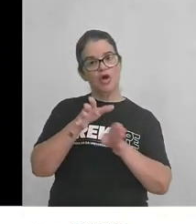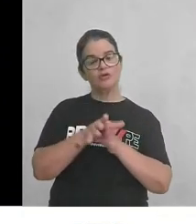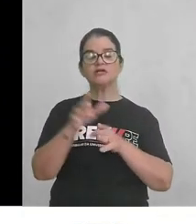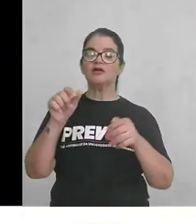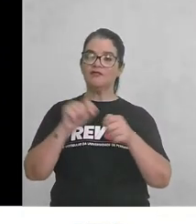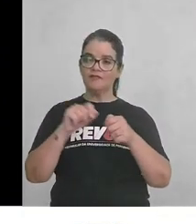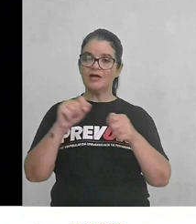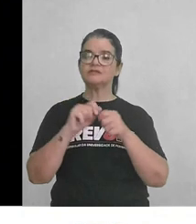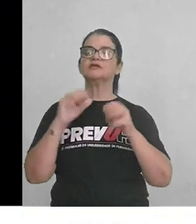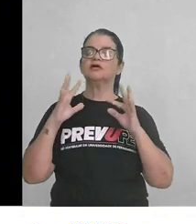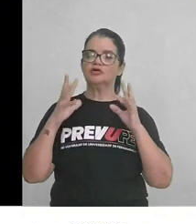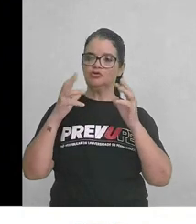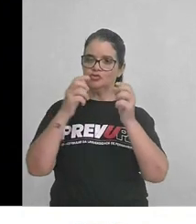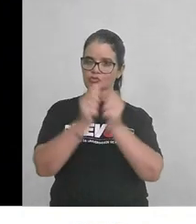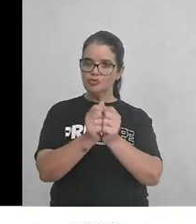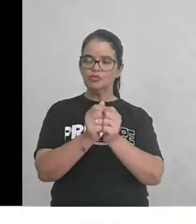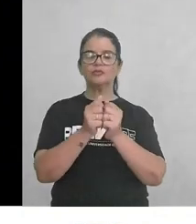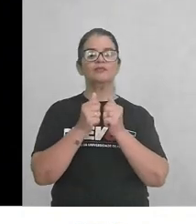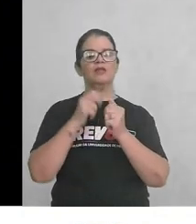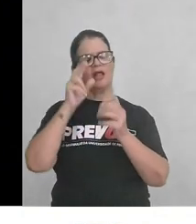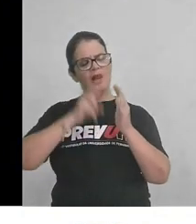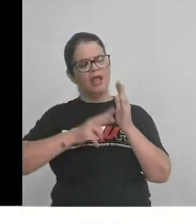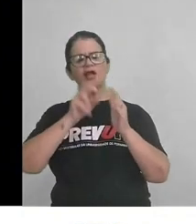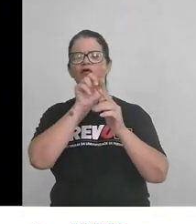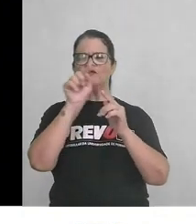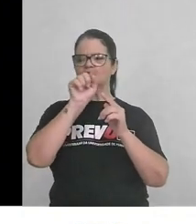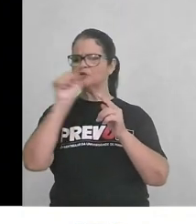destacando, tá? É importante praticar